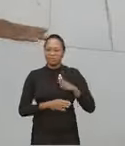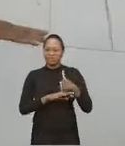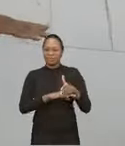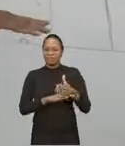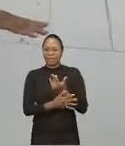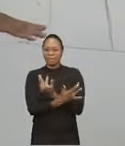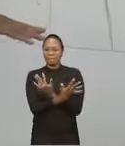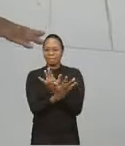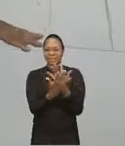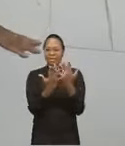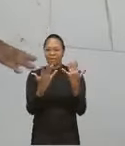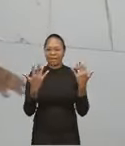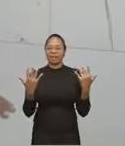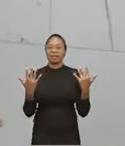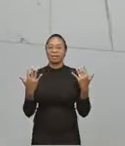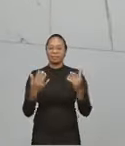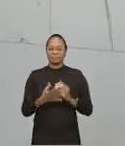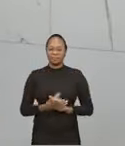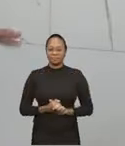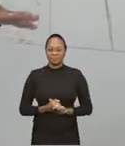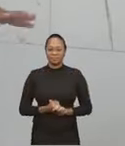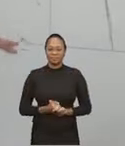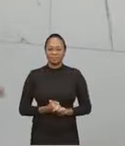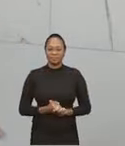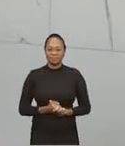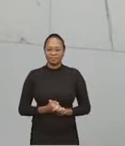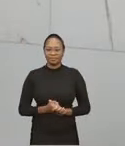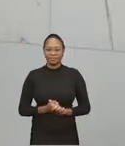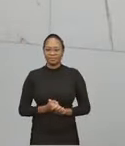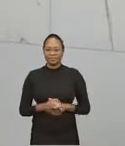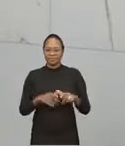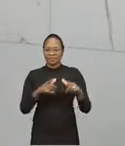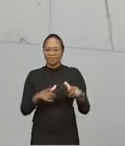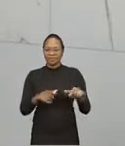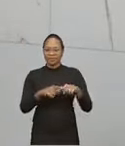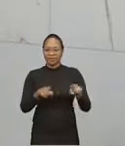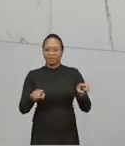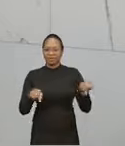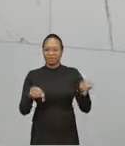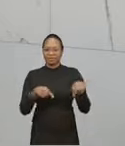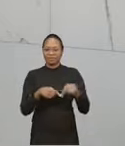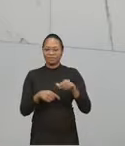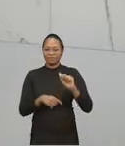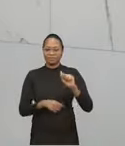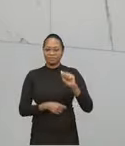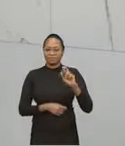mato. Na Tibar, no campo de areias.